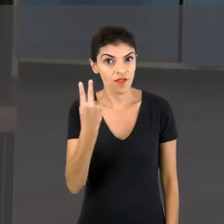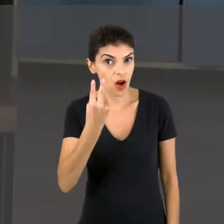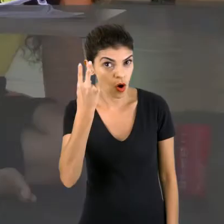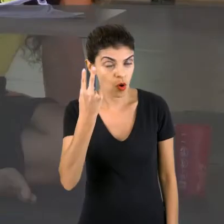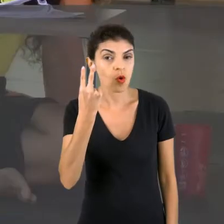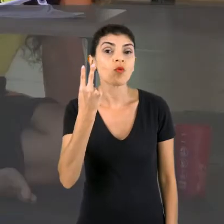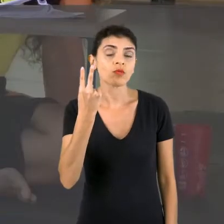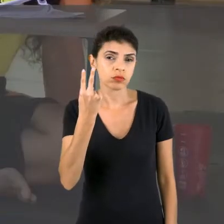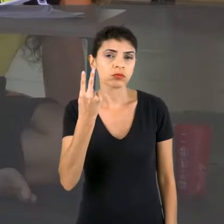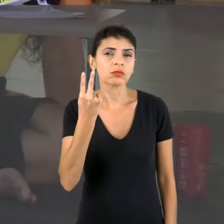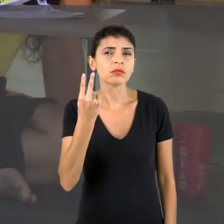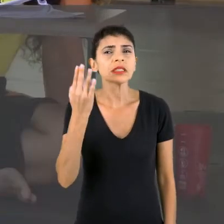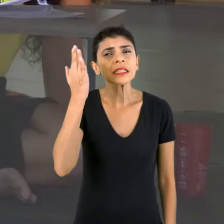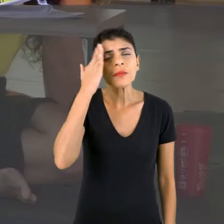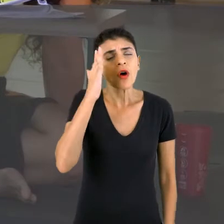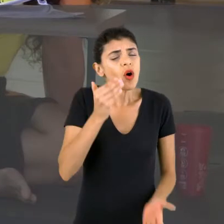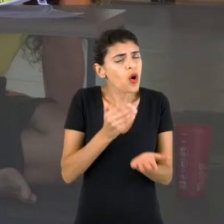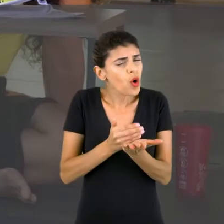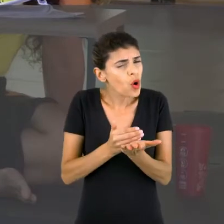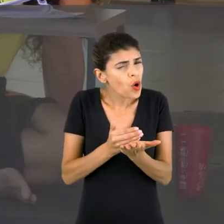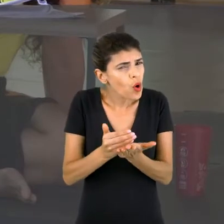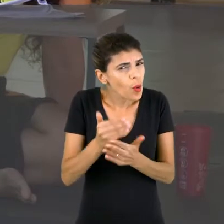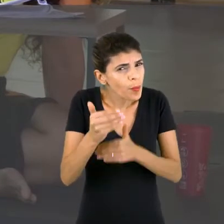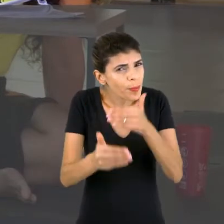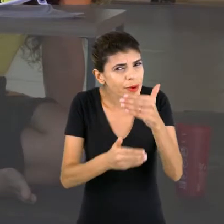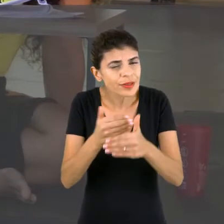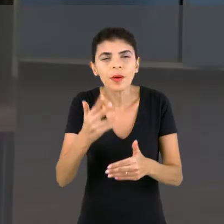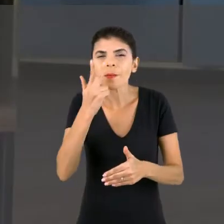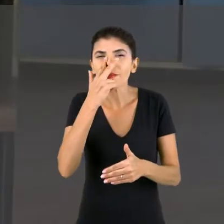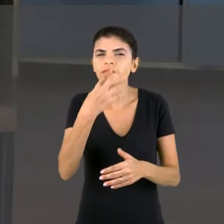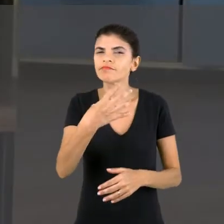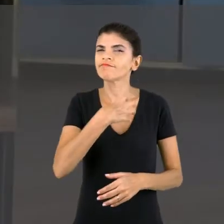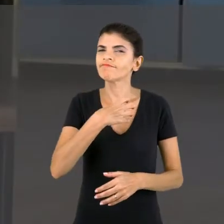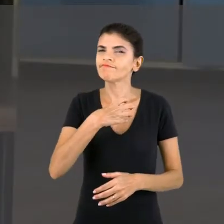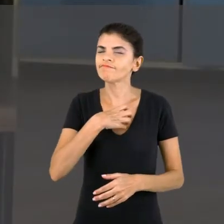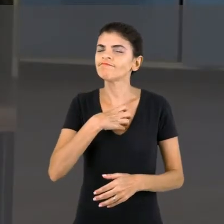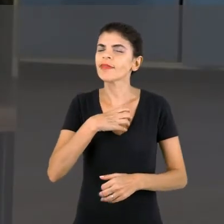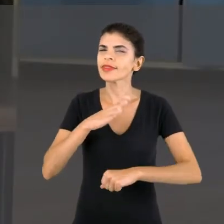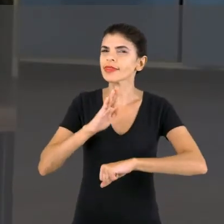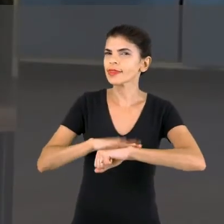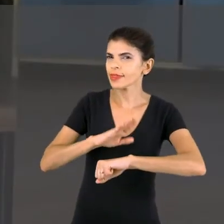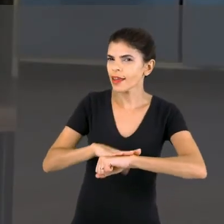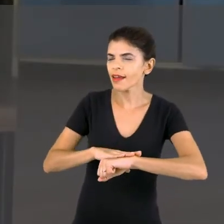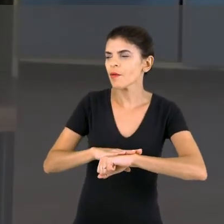valor também, mas no nosso início, né, era também a nossa maneira de investir